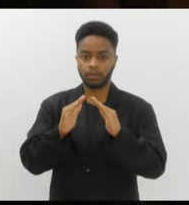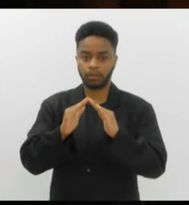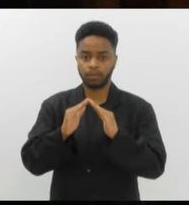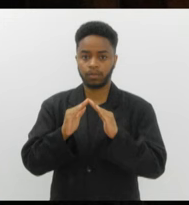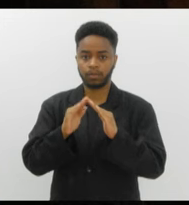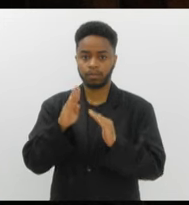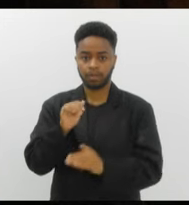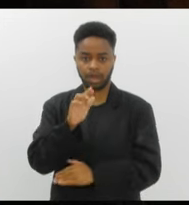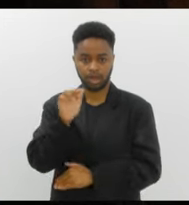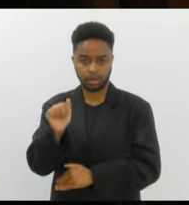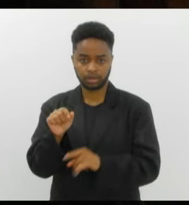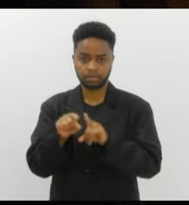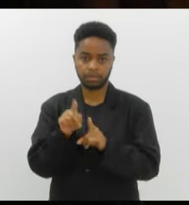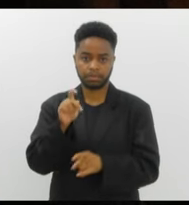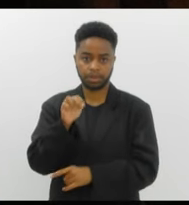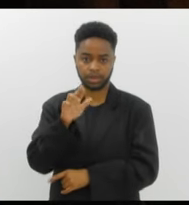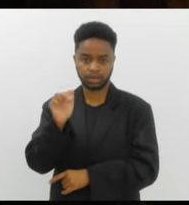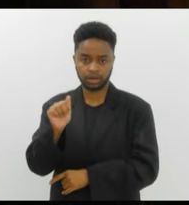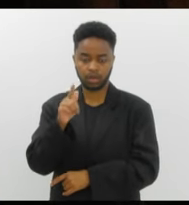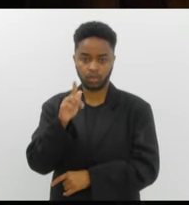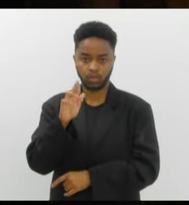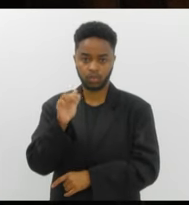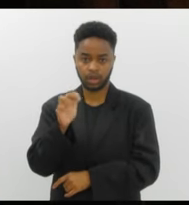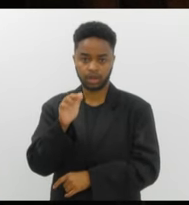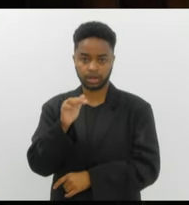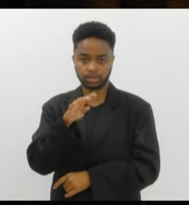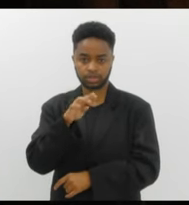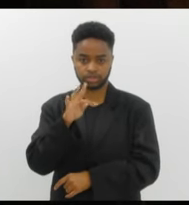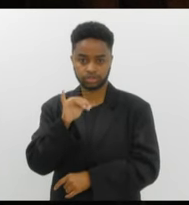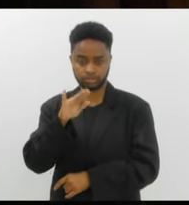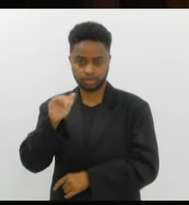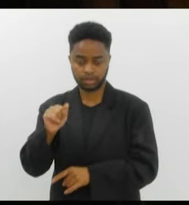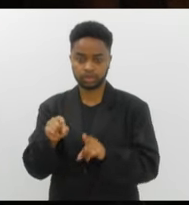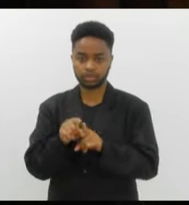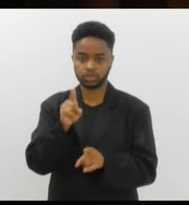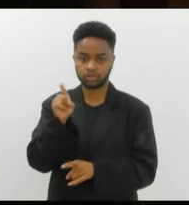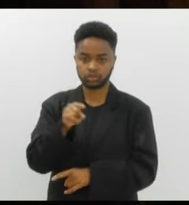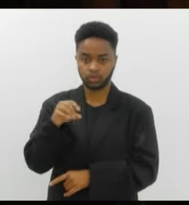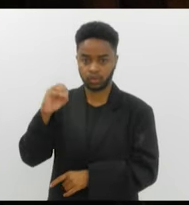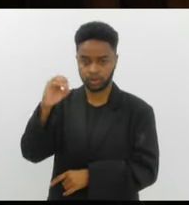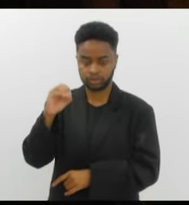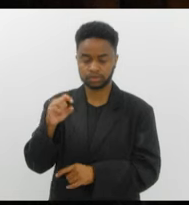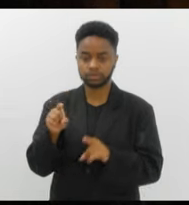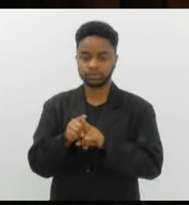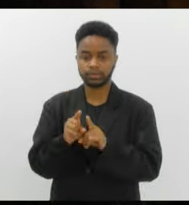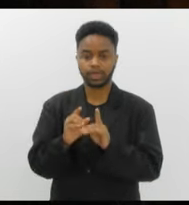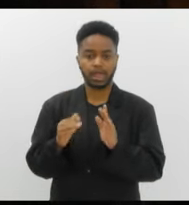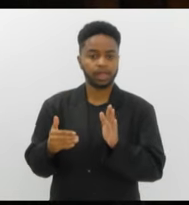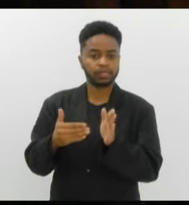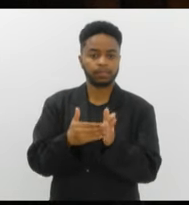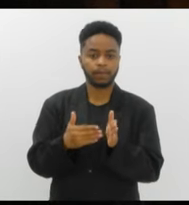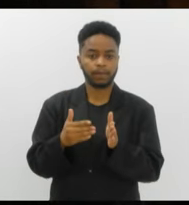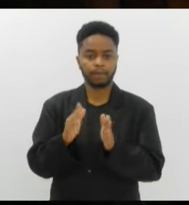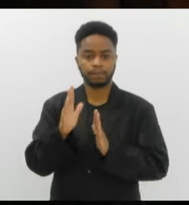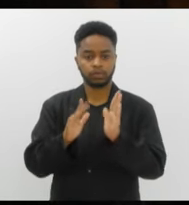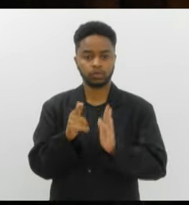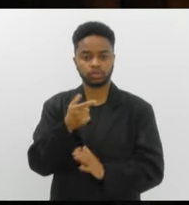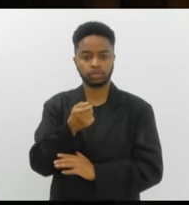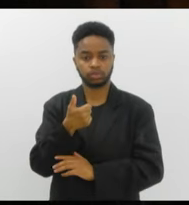Barra de Guaratiba, que moram na Zona Oeste do Rio de Janeiro, e que até 2012, 2013,